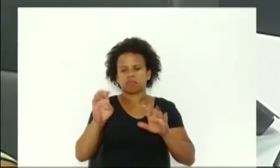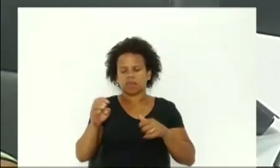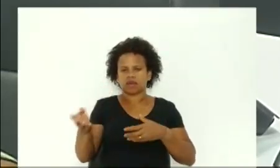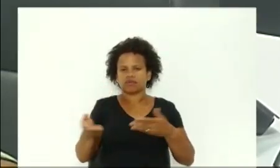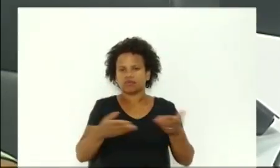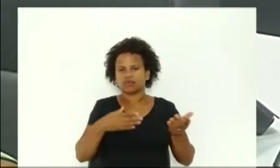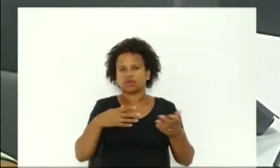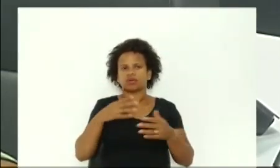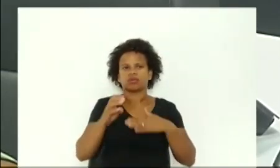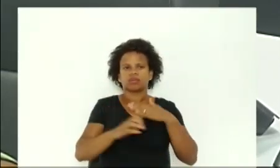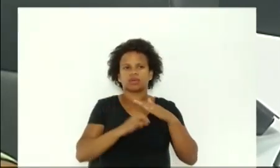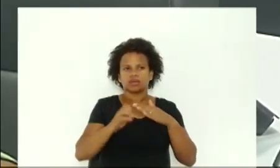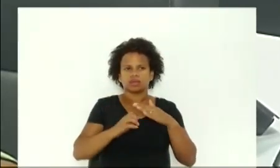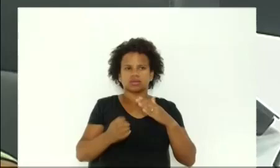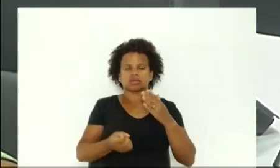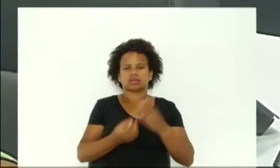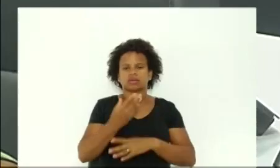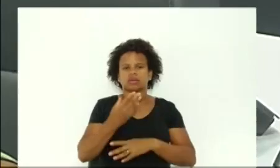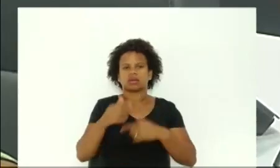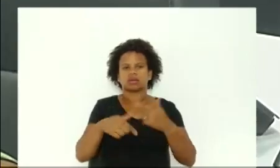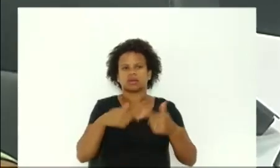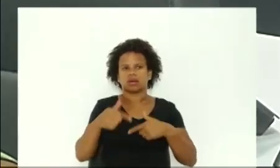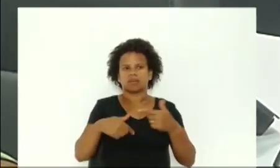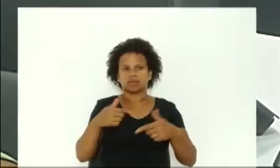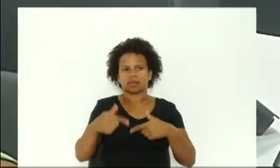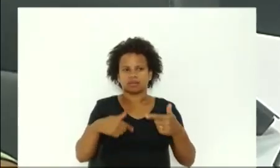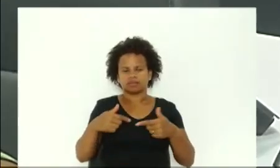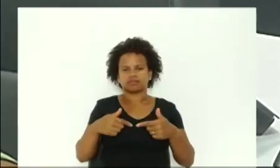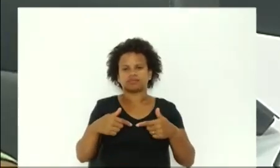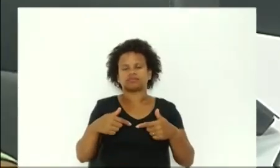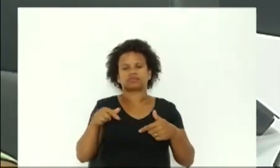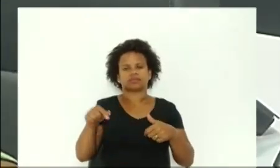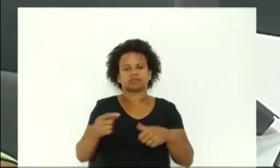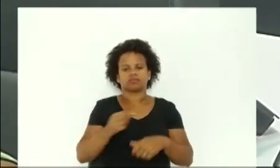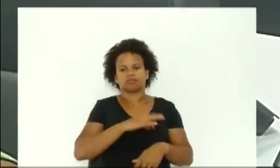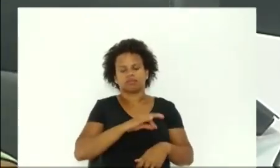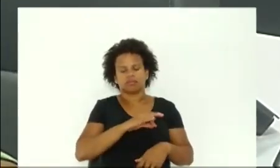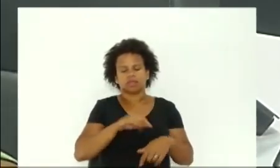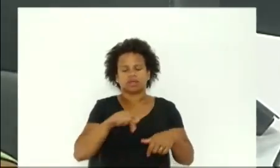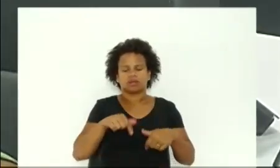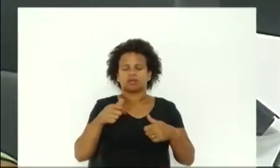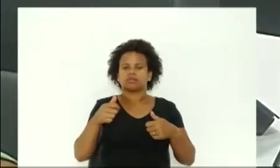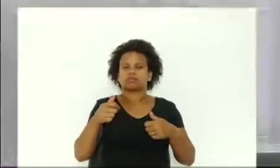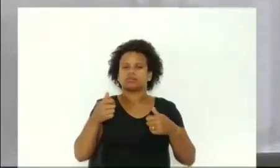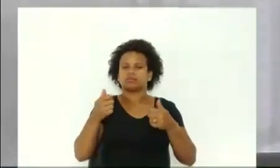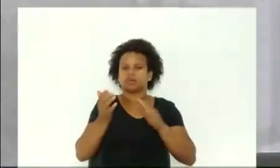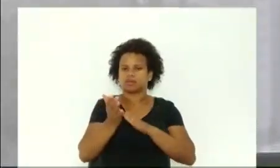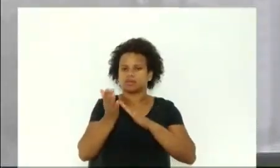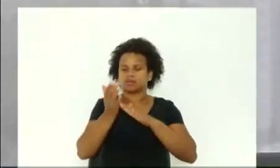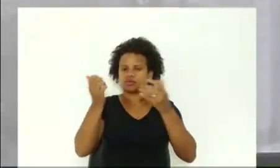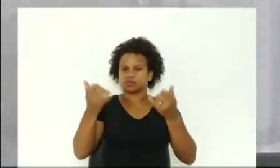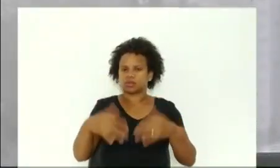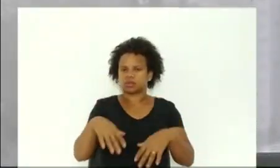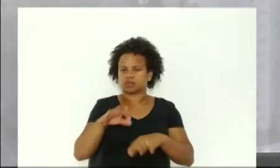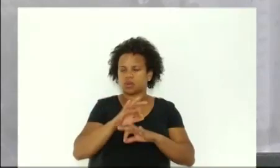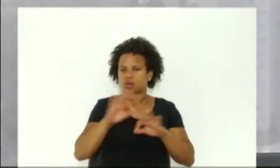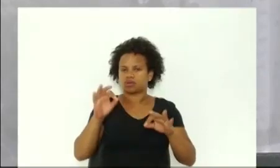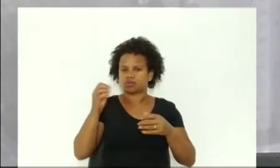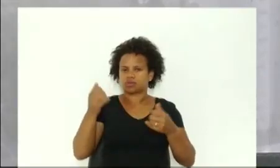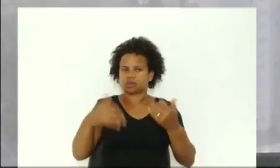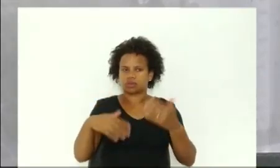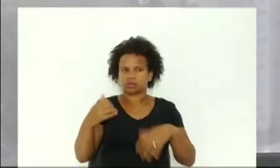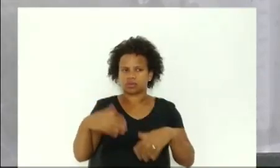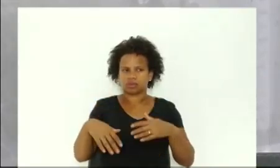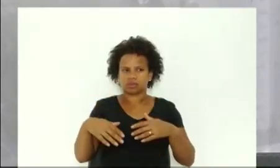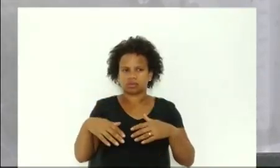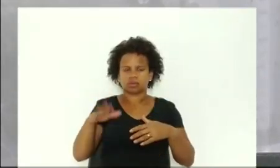população. Tenho meu voto favorável sempre e parabéns pela explicação. Excelente colocação. Obrigado, senhor presidente.